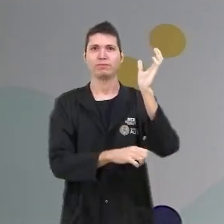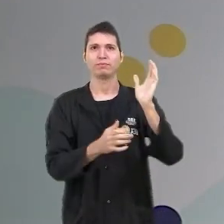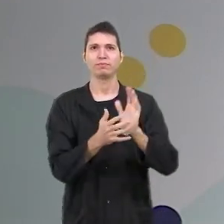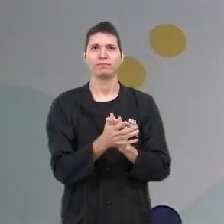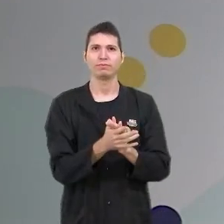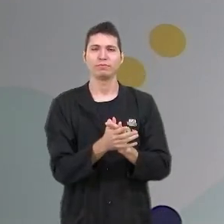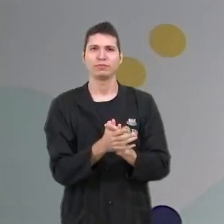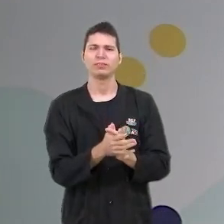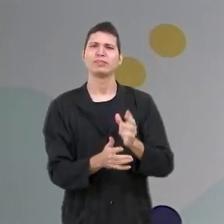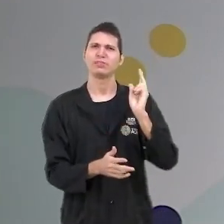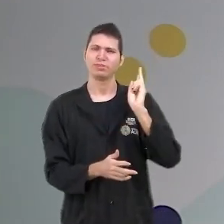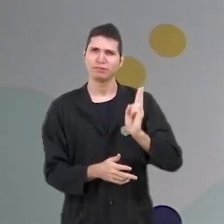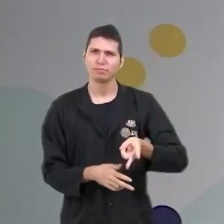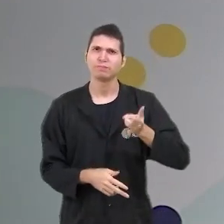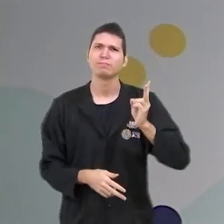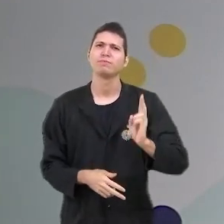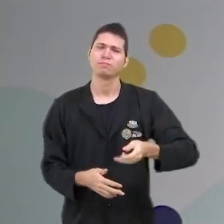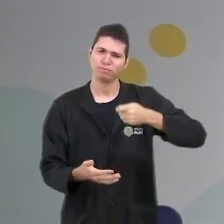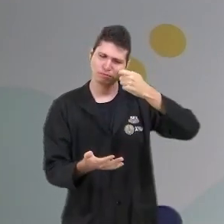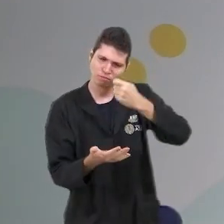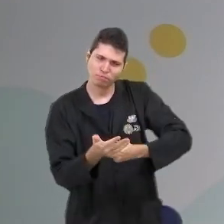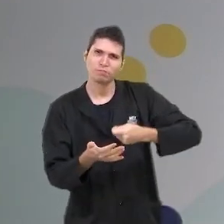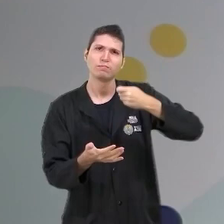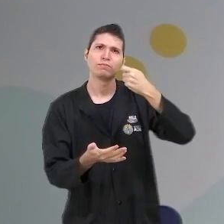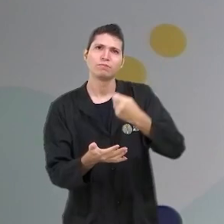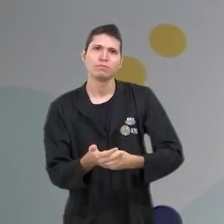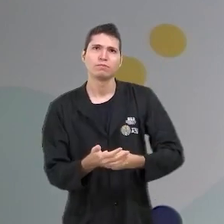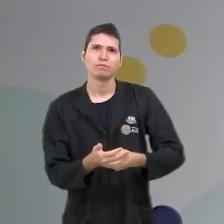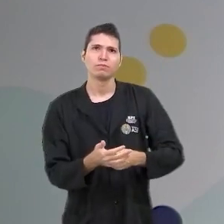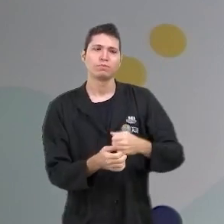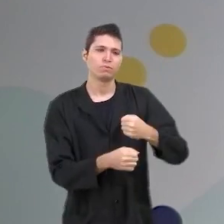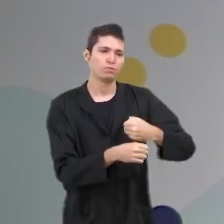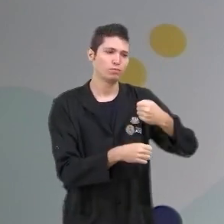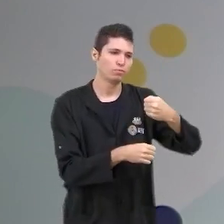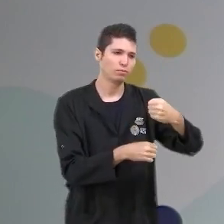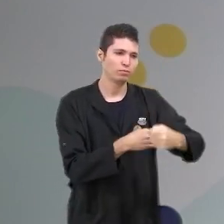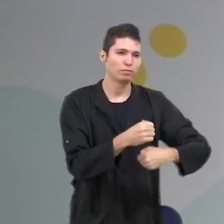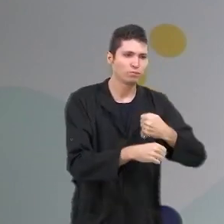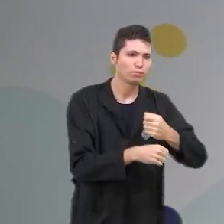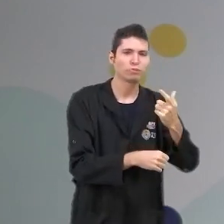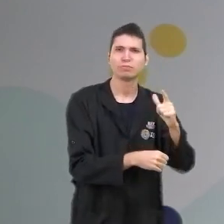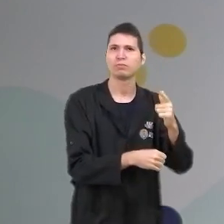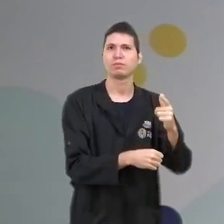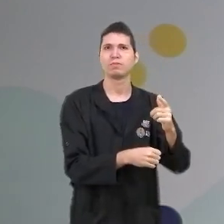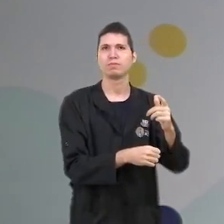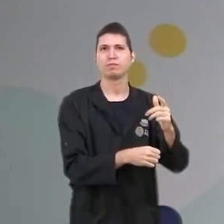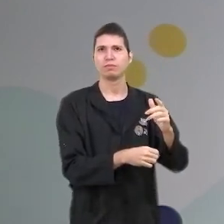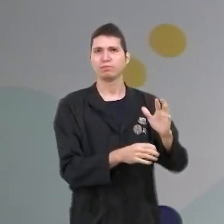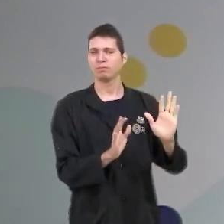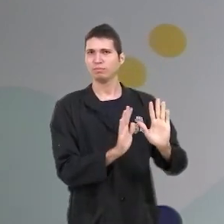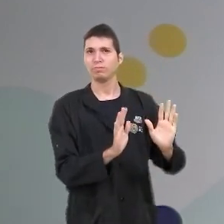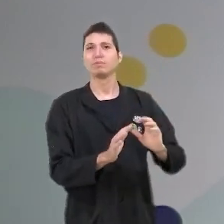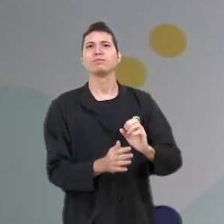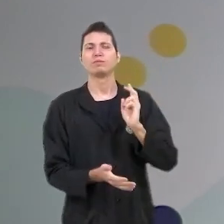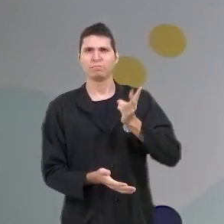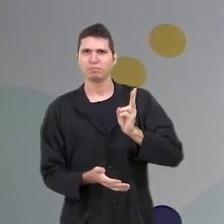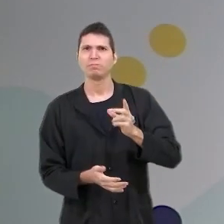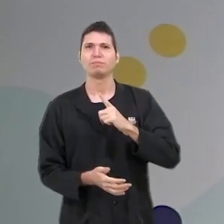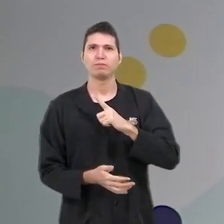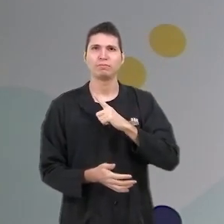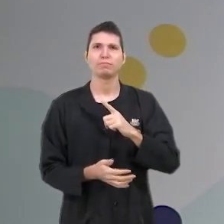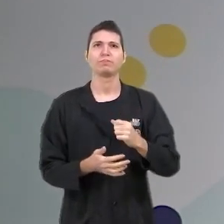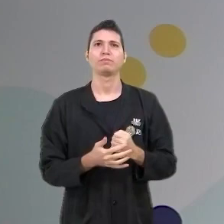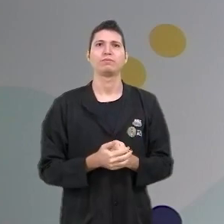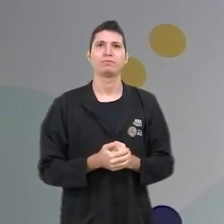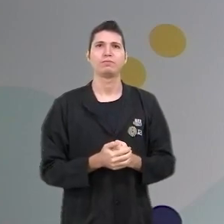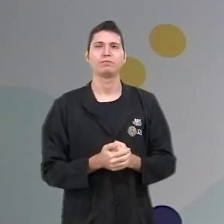um ano que não houvesse cobrança de questão relacionada à ecologia. E essa ecologia, ela